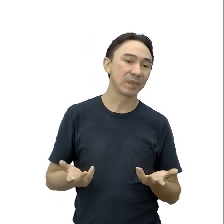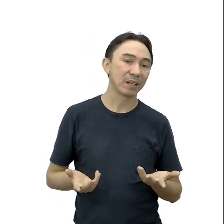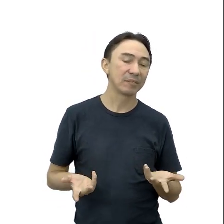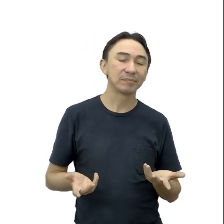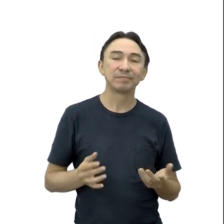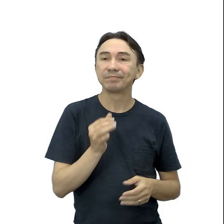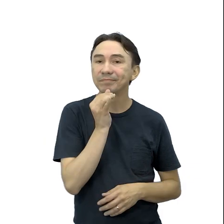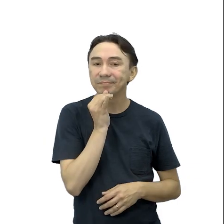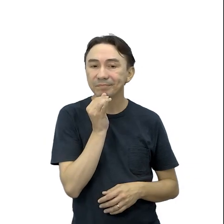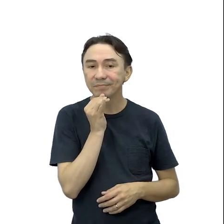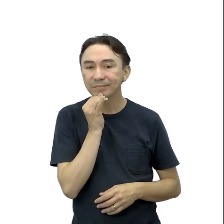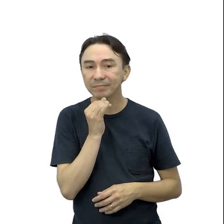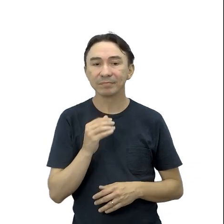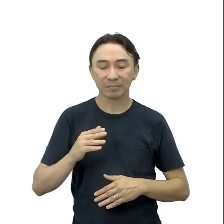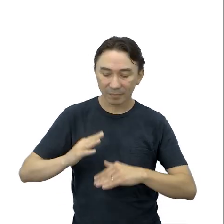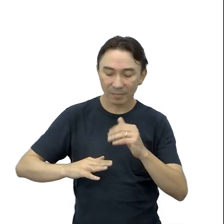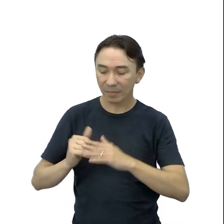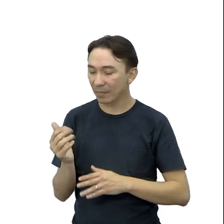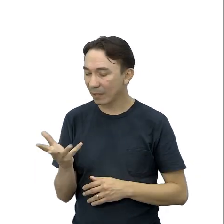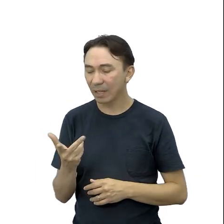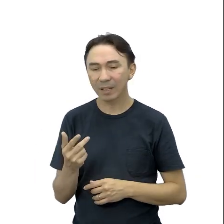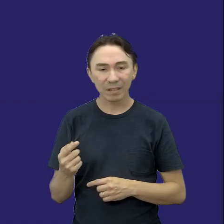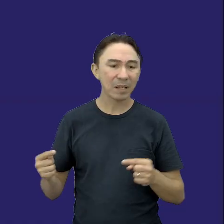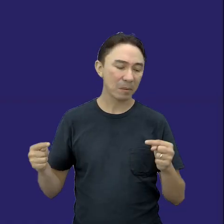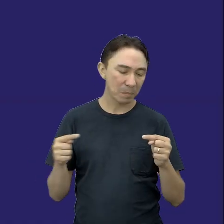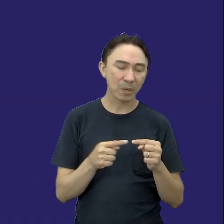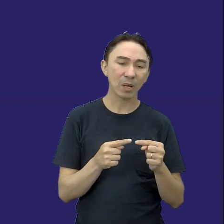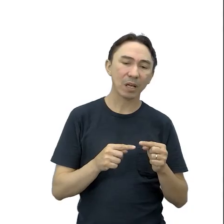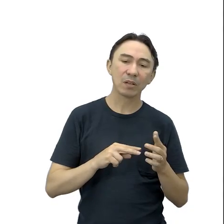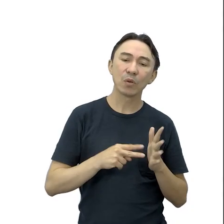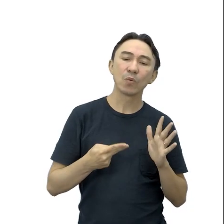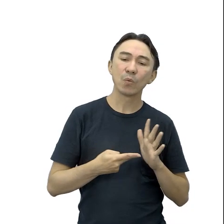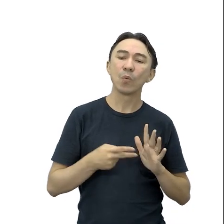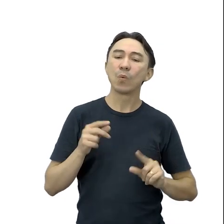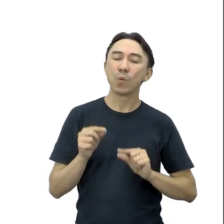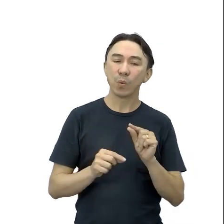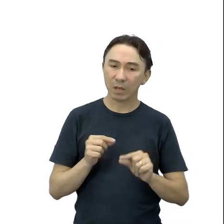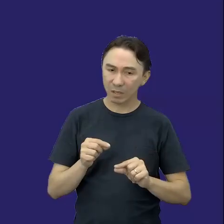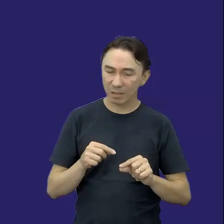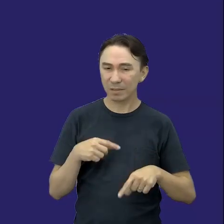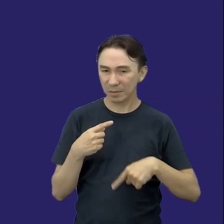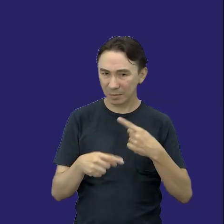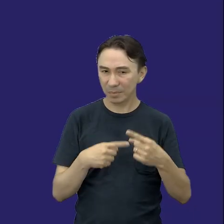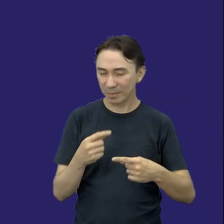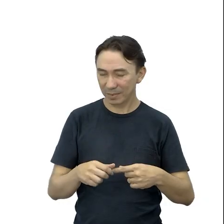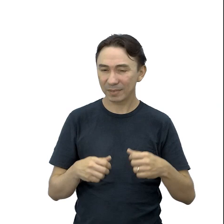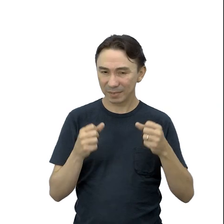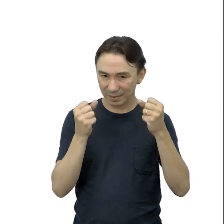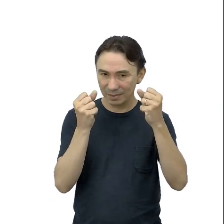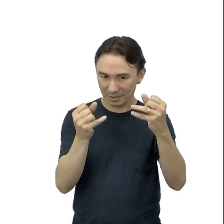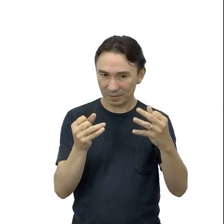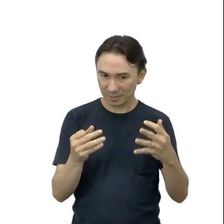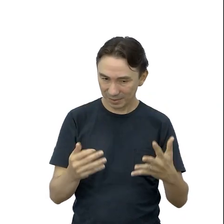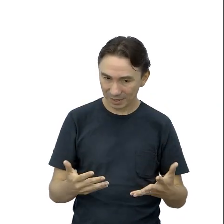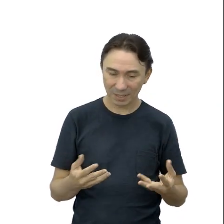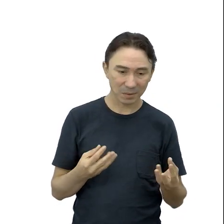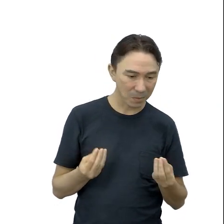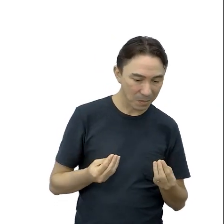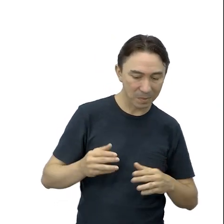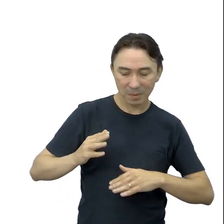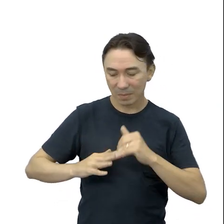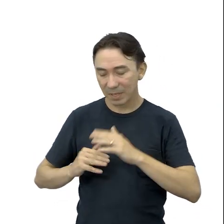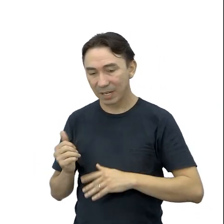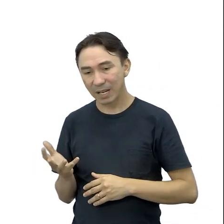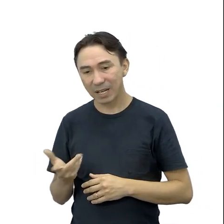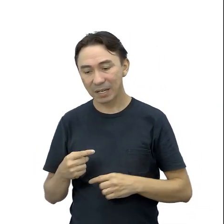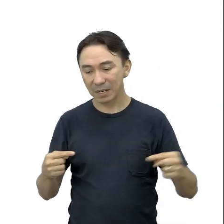dizer essas habilidades, tá? Mas mais aqui para frente a gente vai falar o que vem a ser esta habilidade, tá